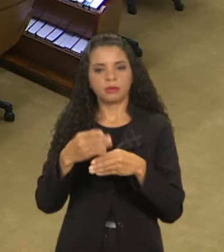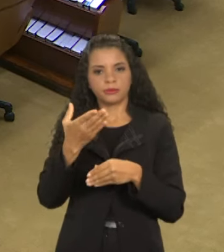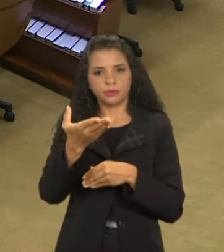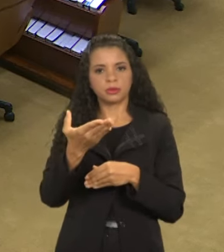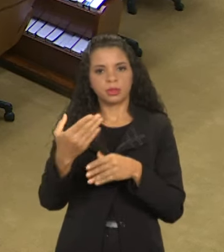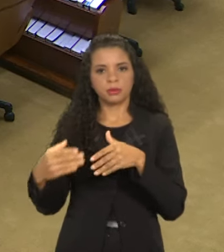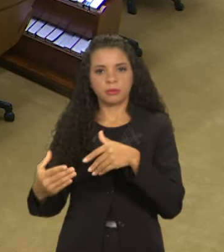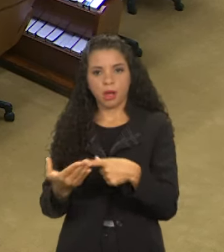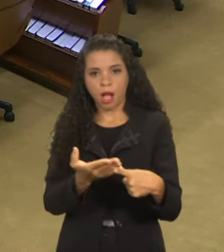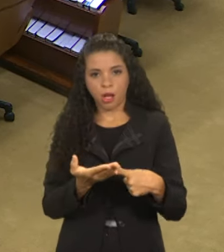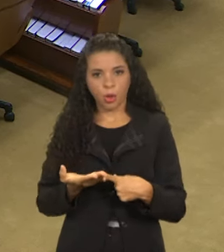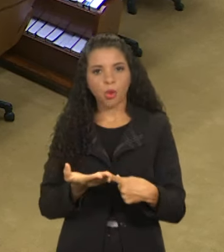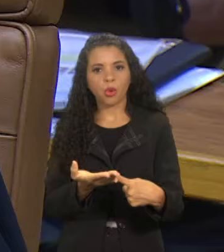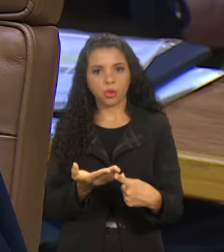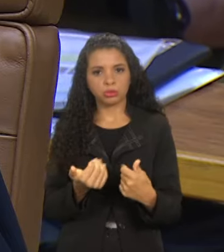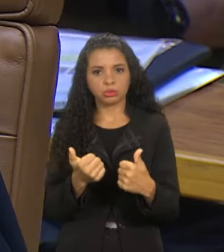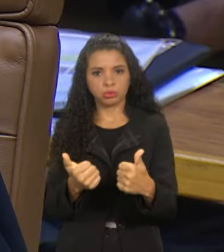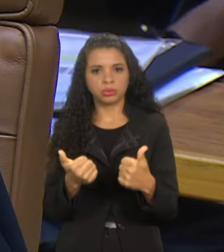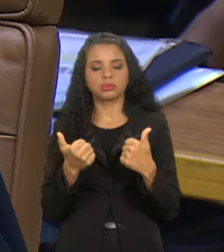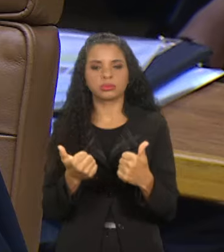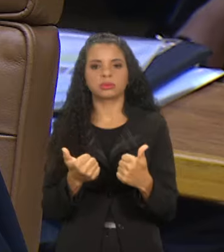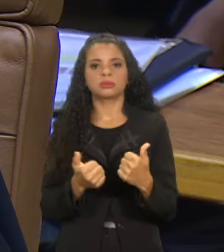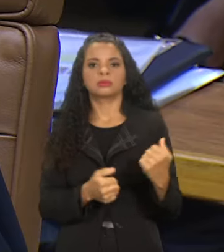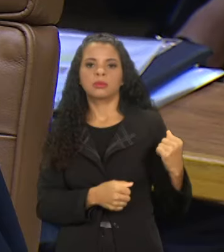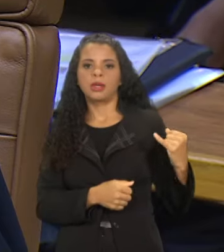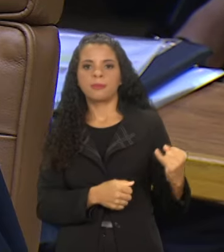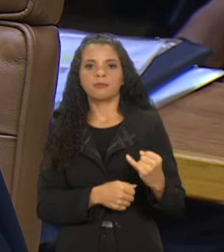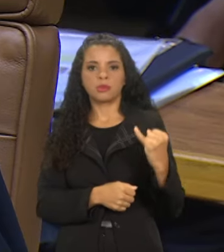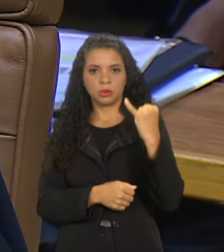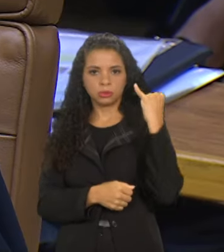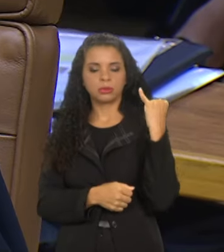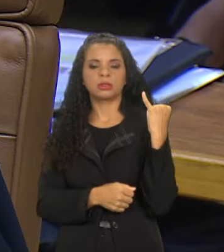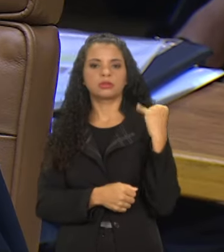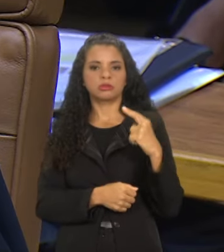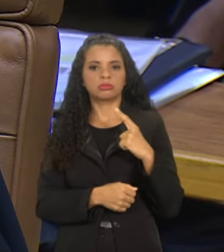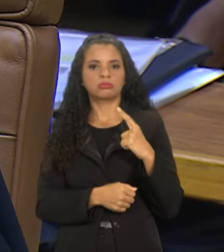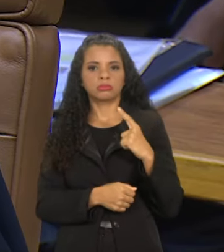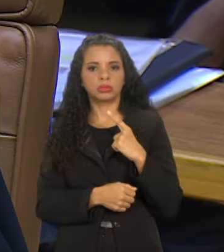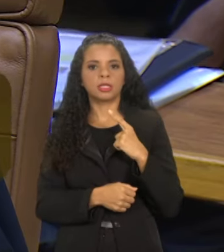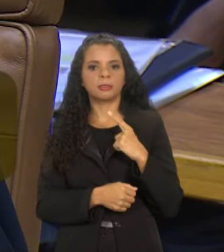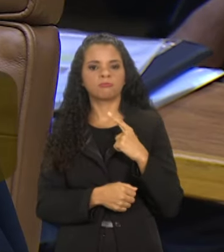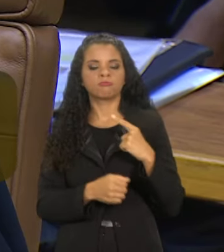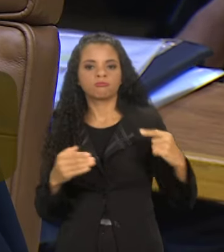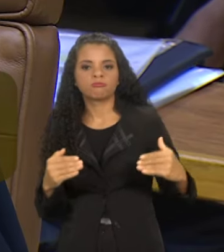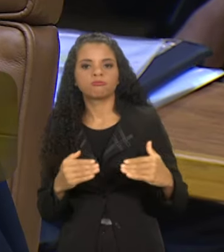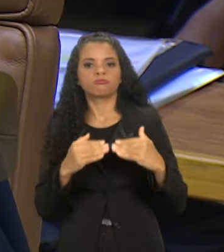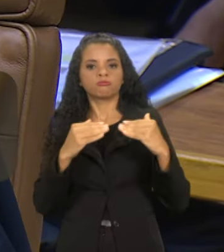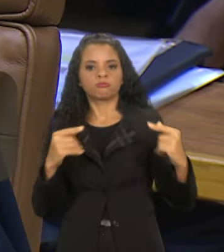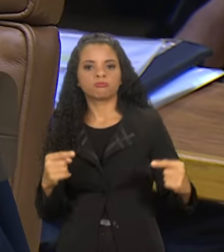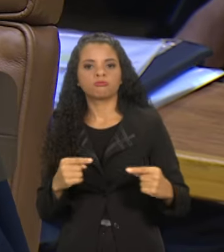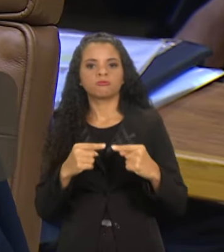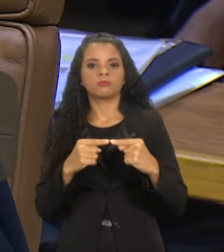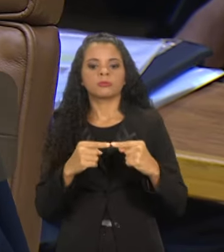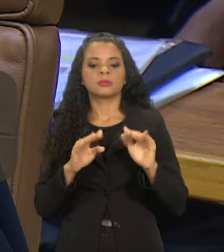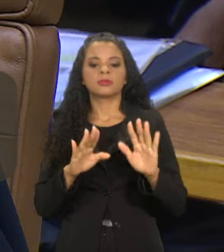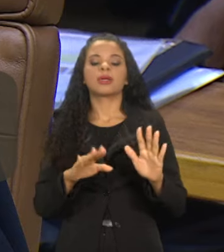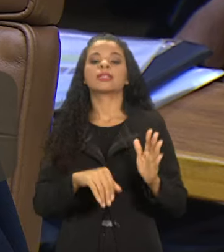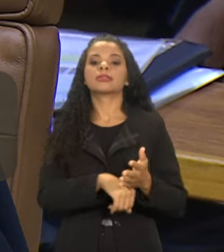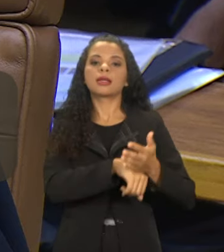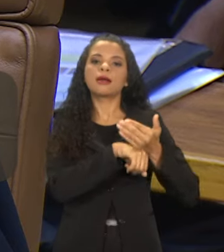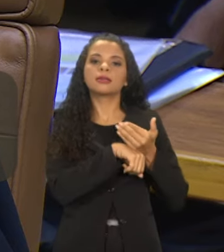a importância que é a busca por soluções consensuais mas sem antes, na pessoa de Vossa Excelência, cumprimentar todos